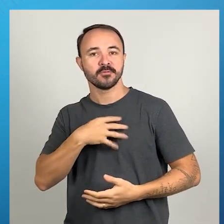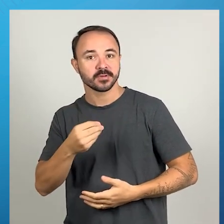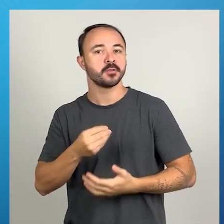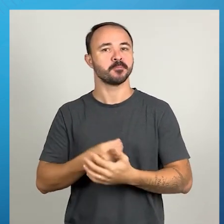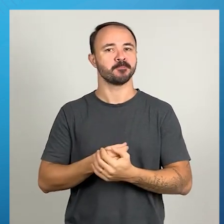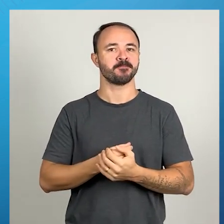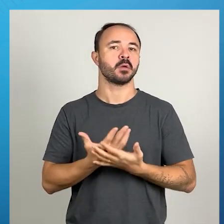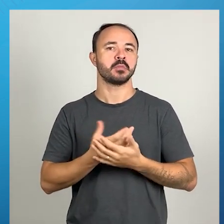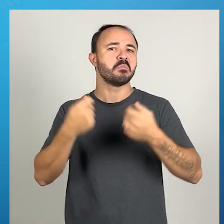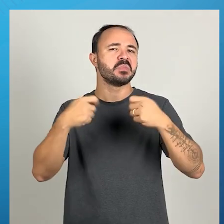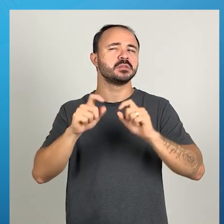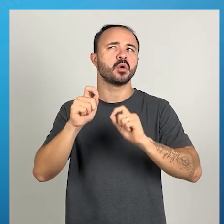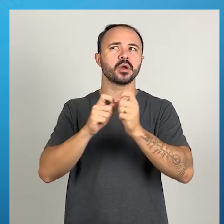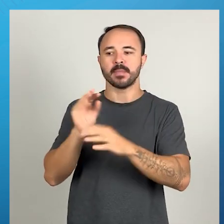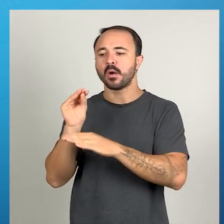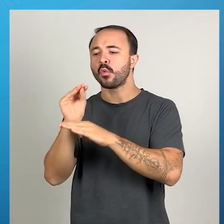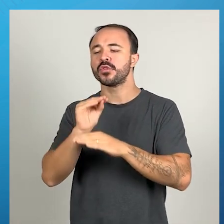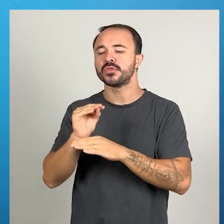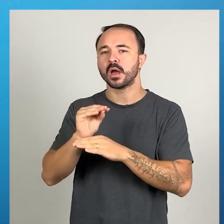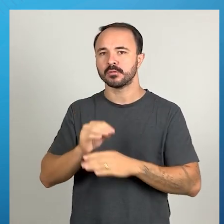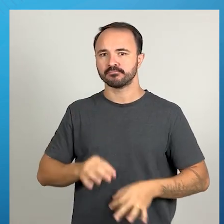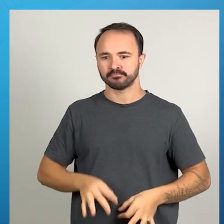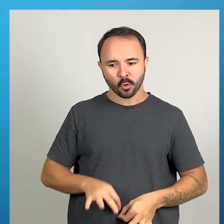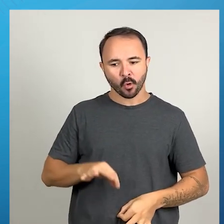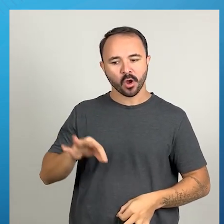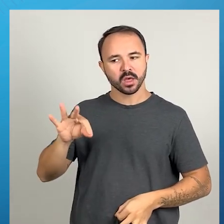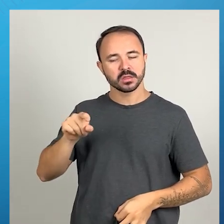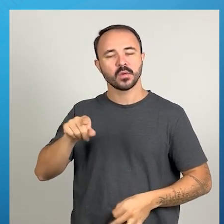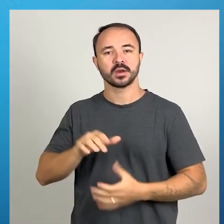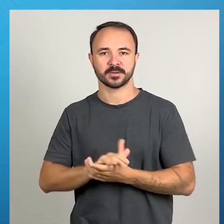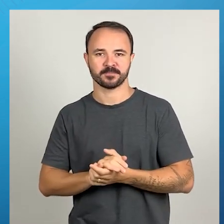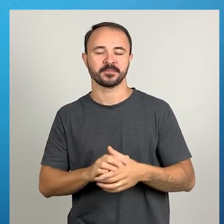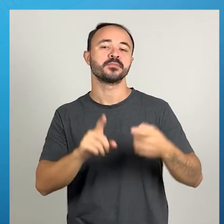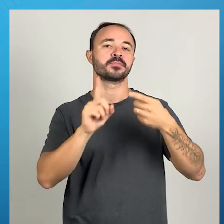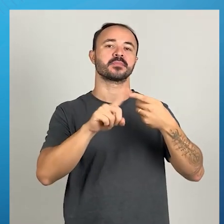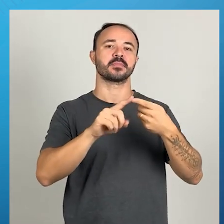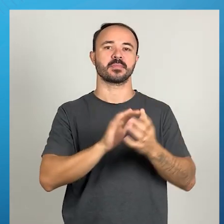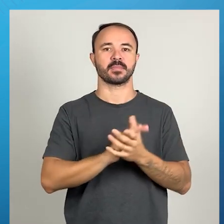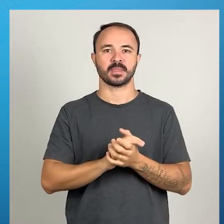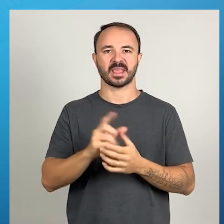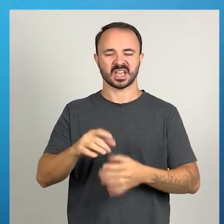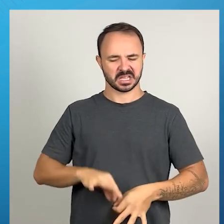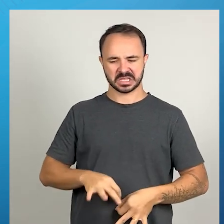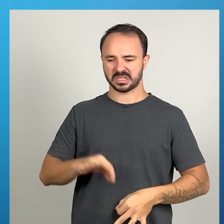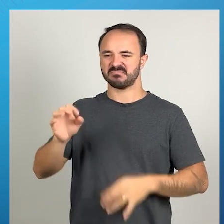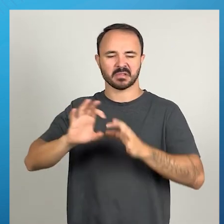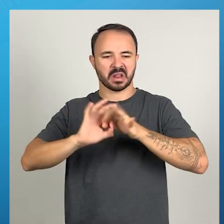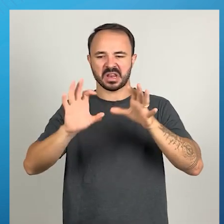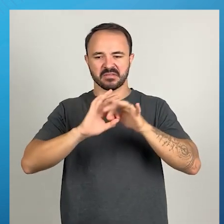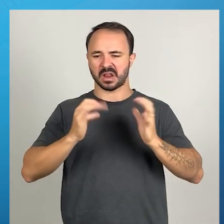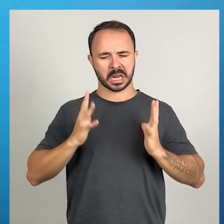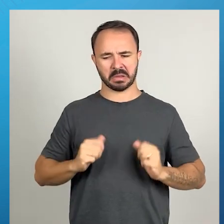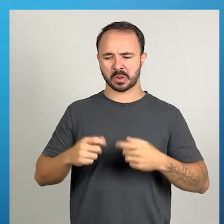é recomendada para cuidar do cordão umbilical? Letra A. Deixar o cordão umbilical coberto e sem limpeza até que